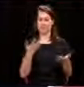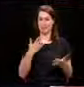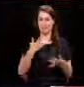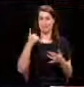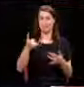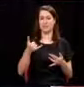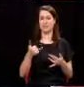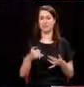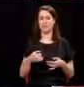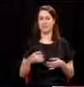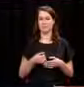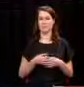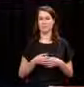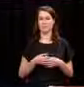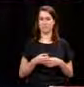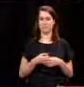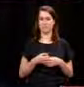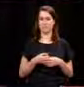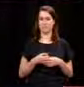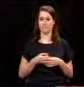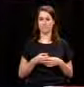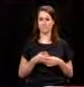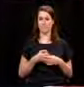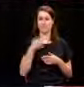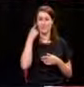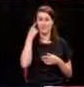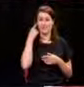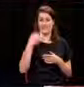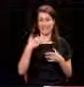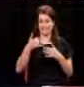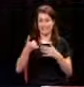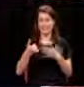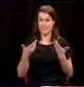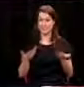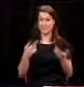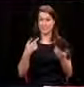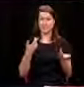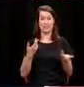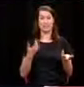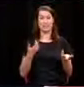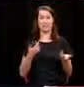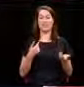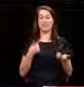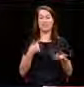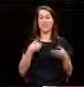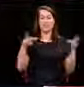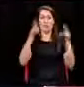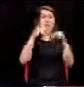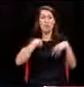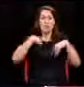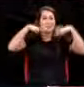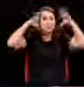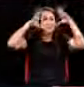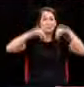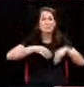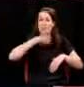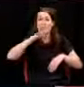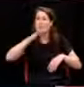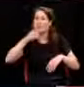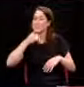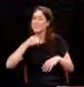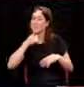quinta-feira. E, de facto, uma pessoa não pode ter uma folga, que há logo novidades. Eu confesso o meu desconhecimento total em relação a esta tremenda viagem,